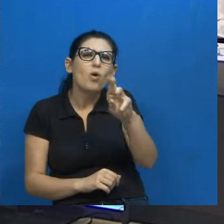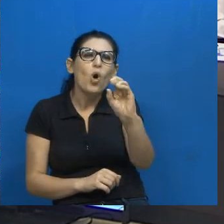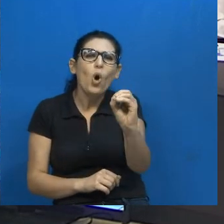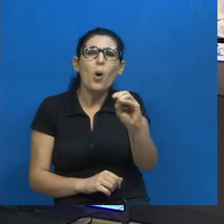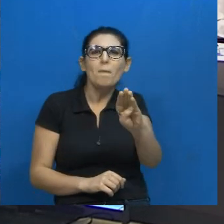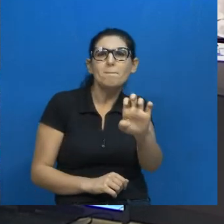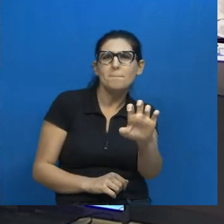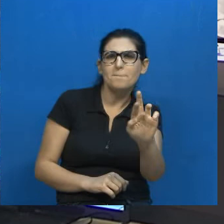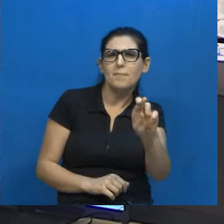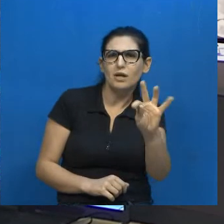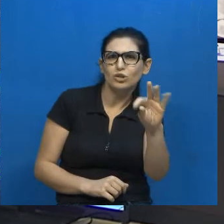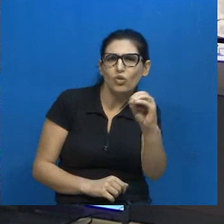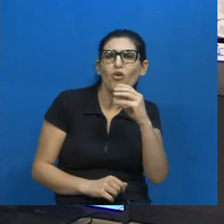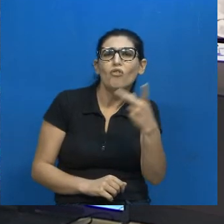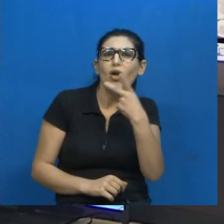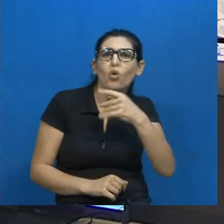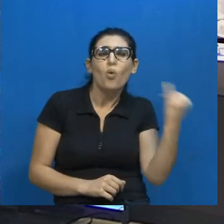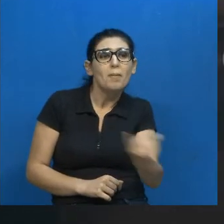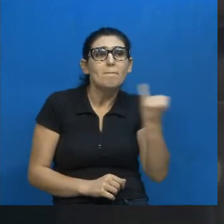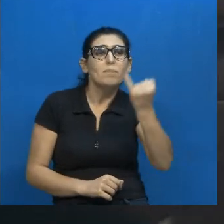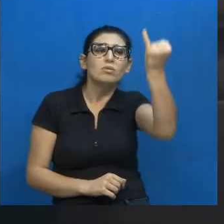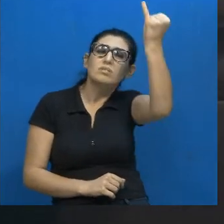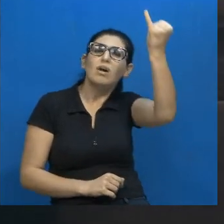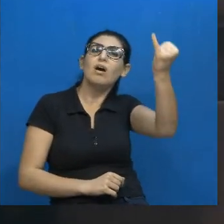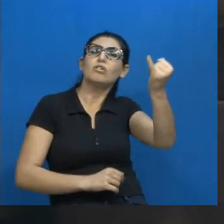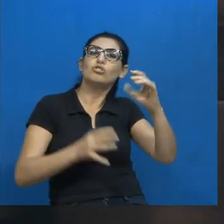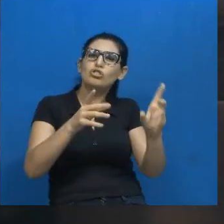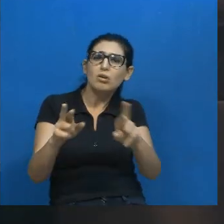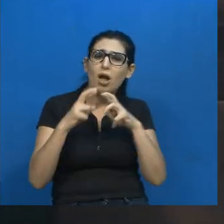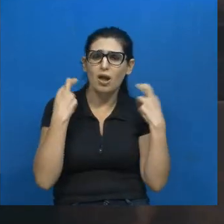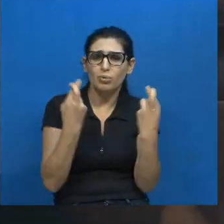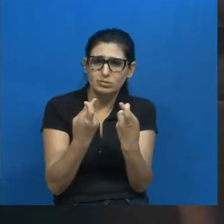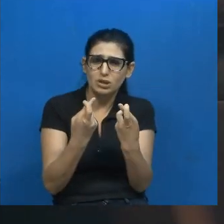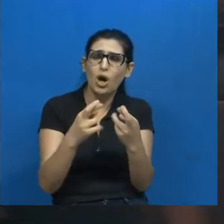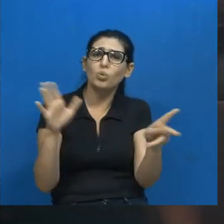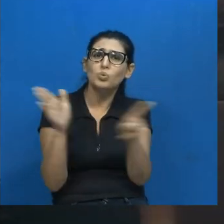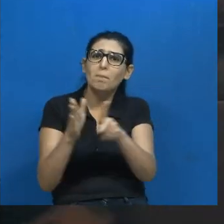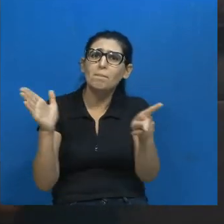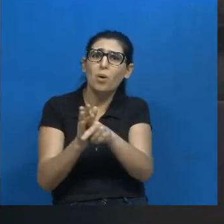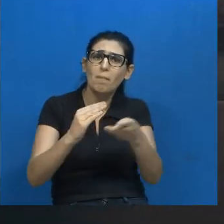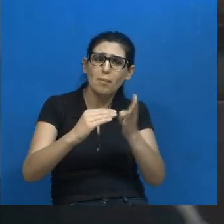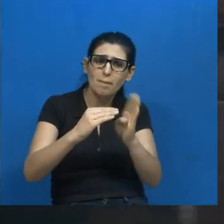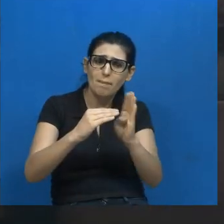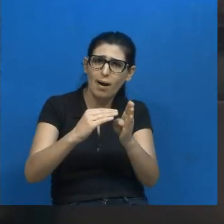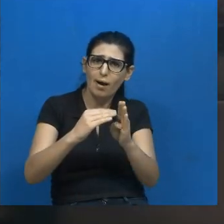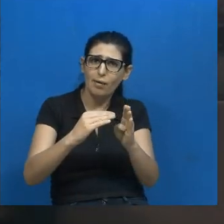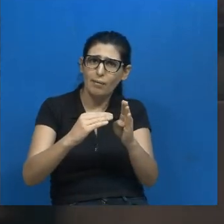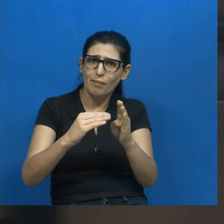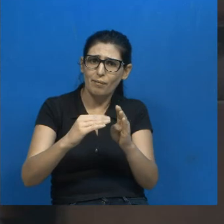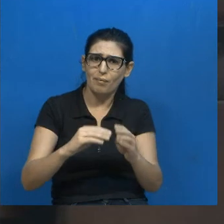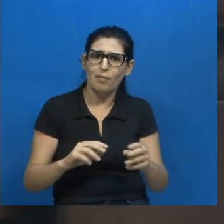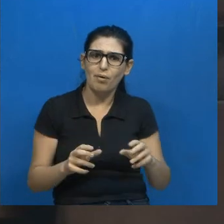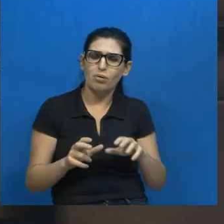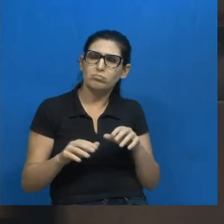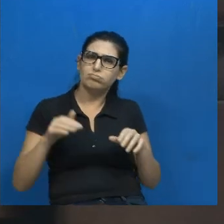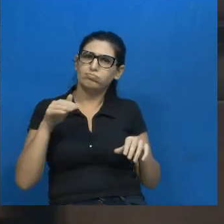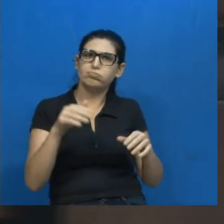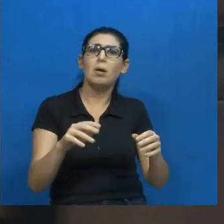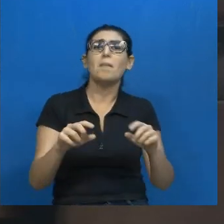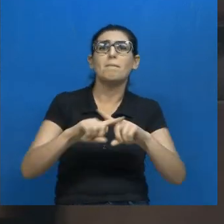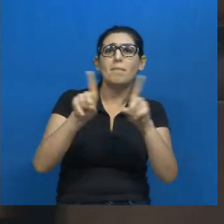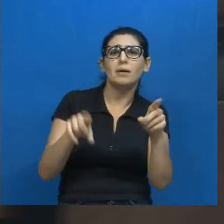a importância de fazer a discussão nos bairros. Aqui nós vimos que pelo menos tem 5 regiões que está